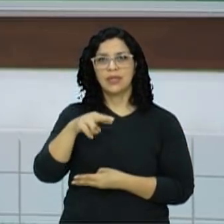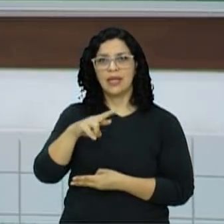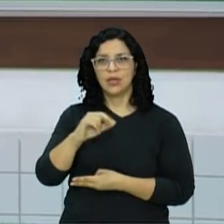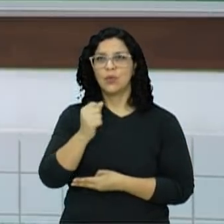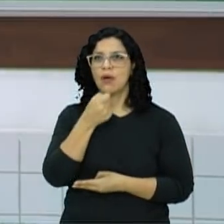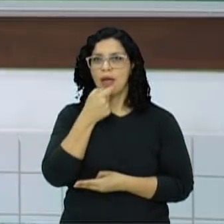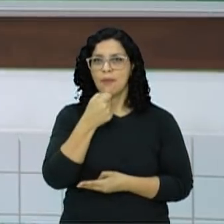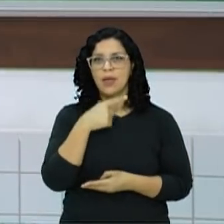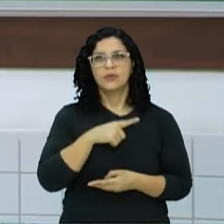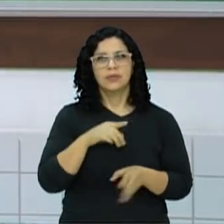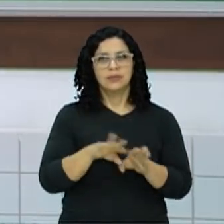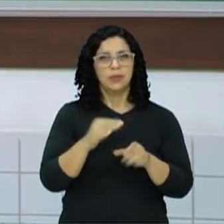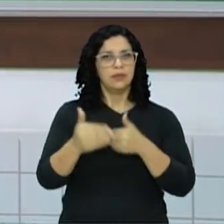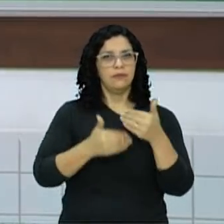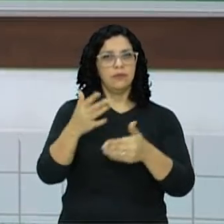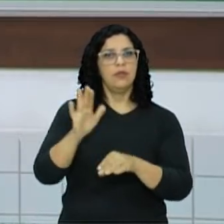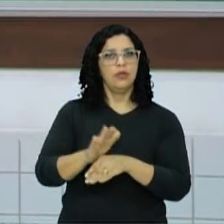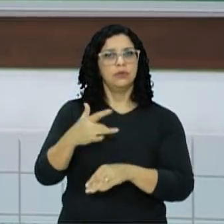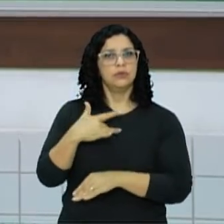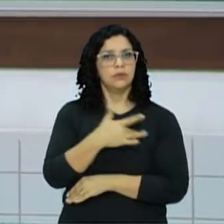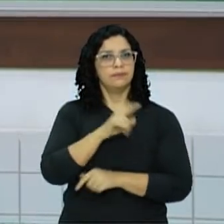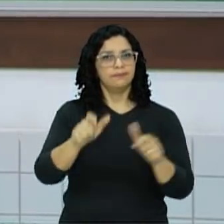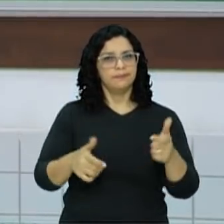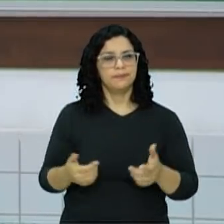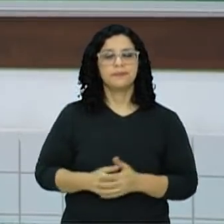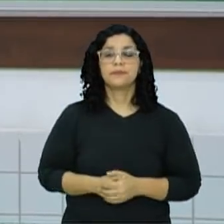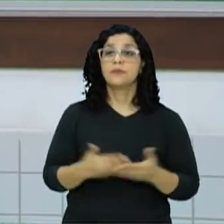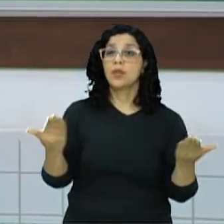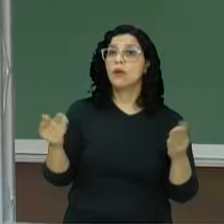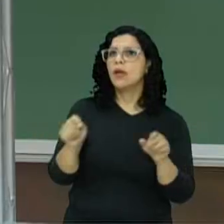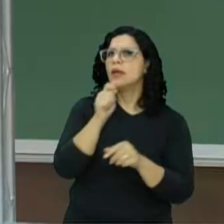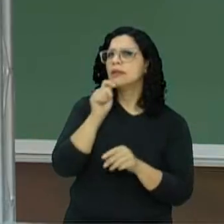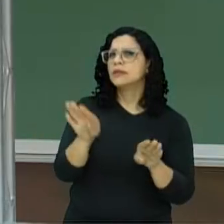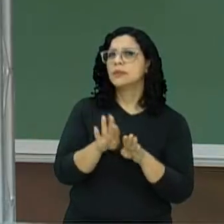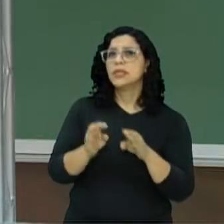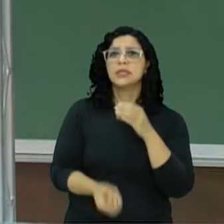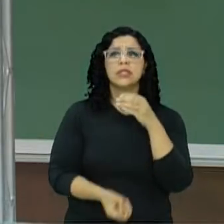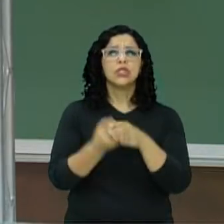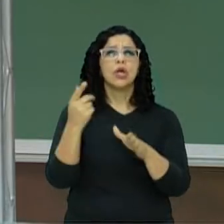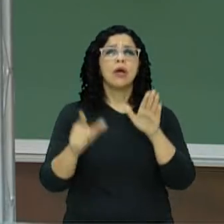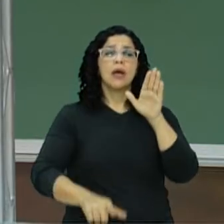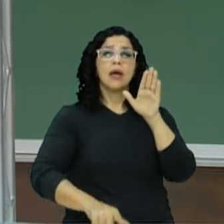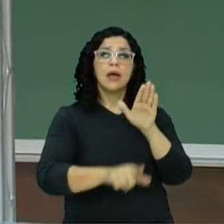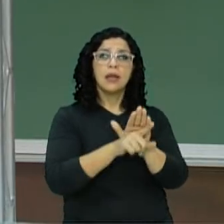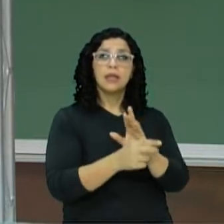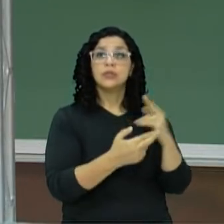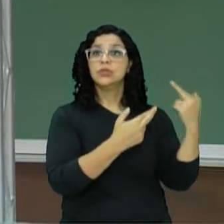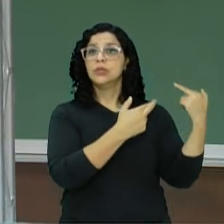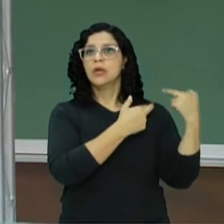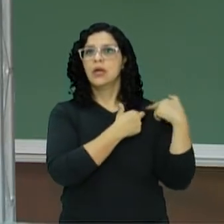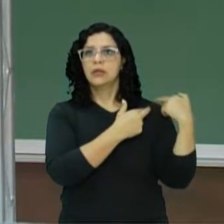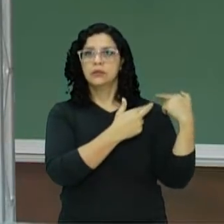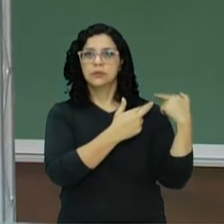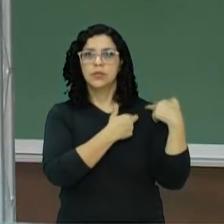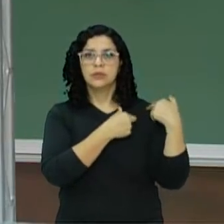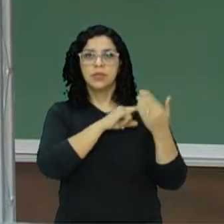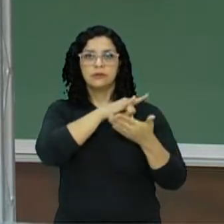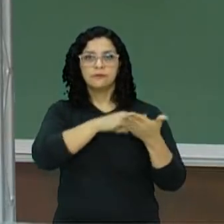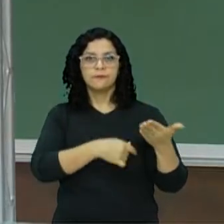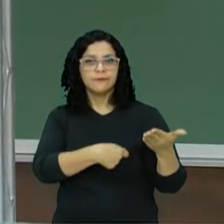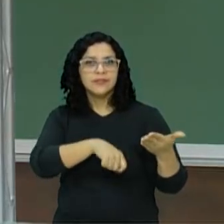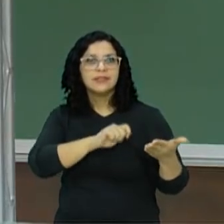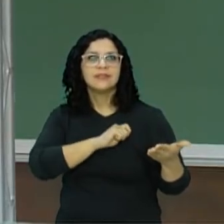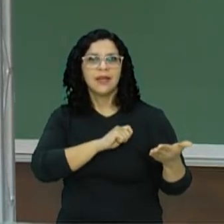uma evolução na saúde da população. Ainda foi criada a Lei de Responsabilidade